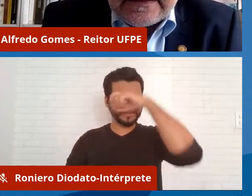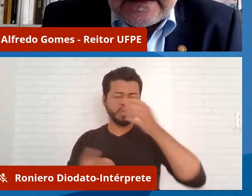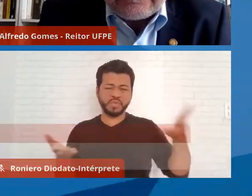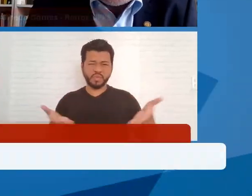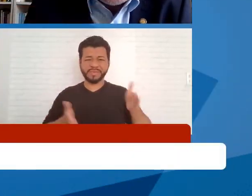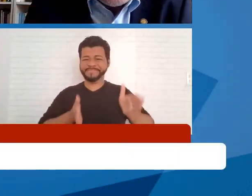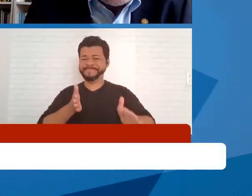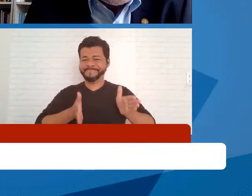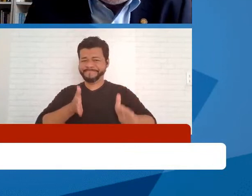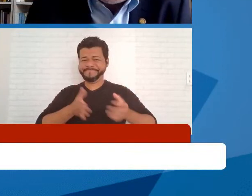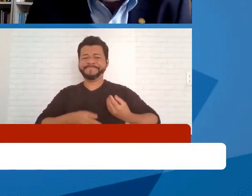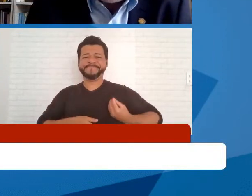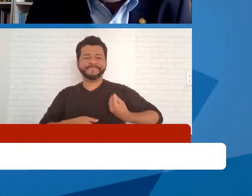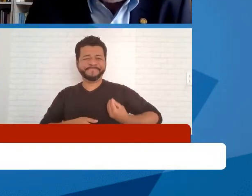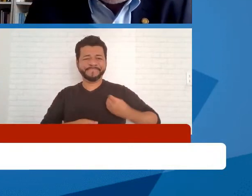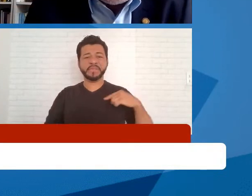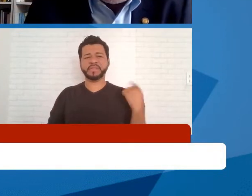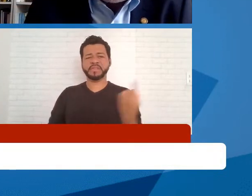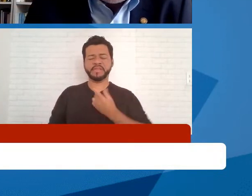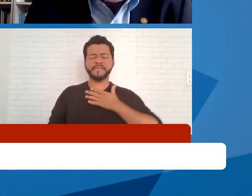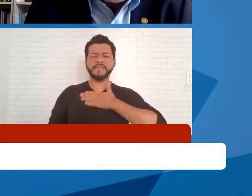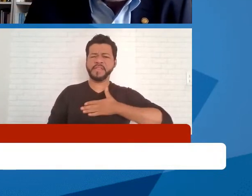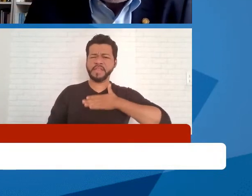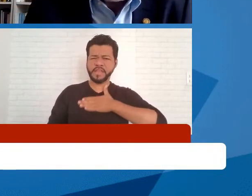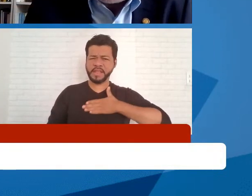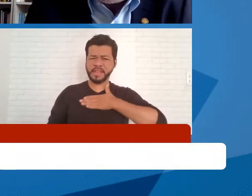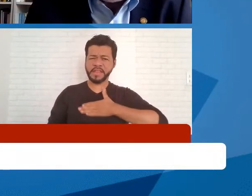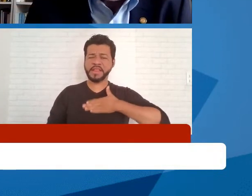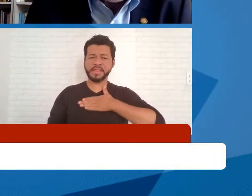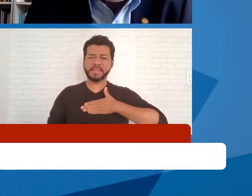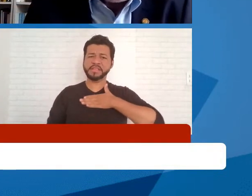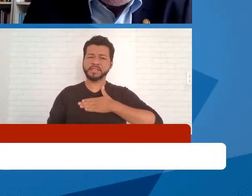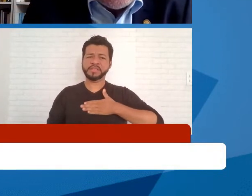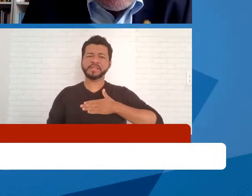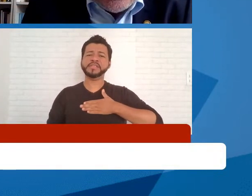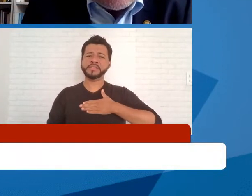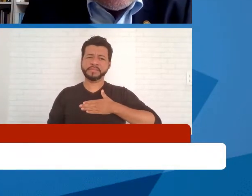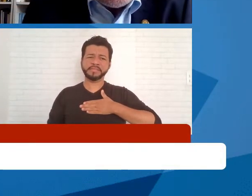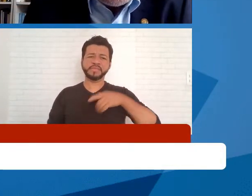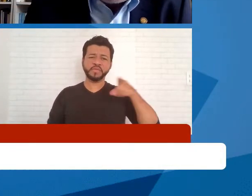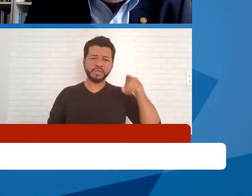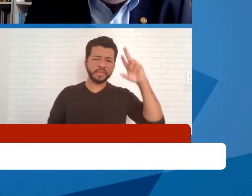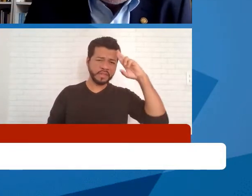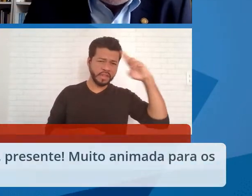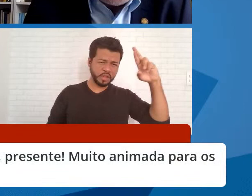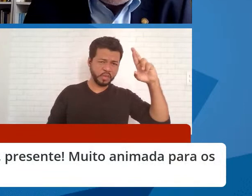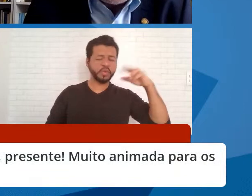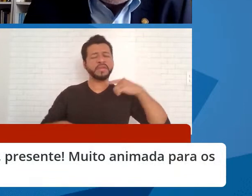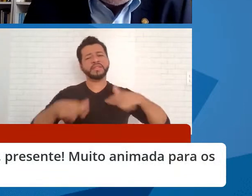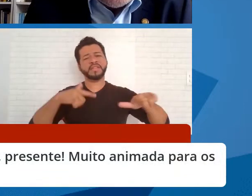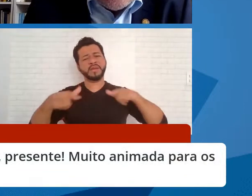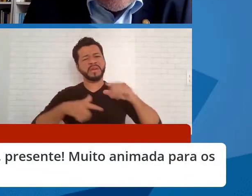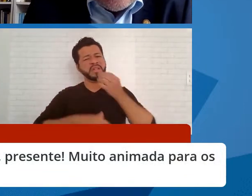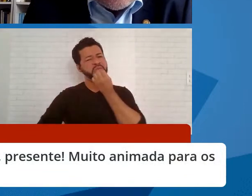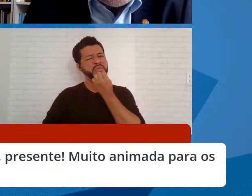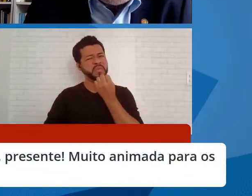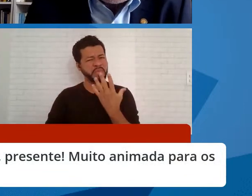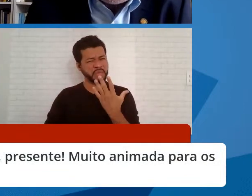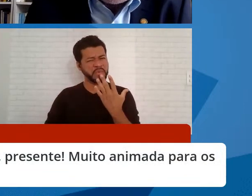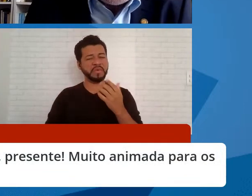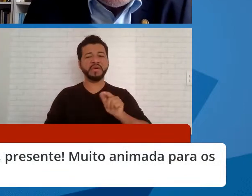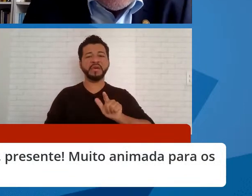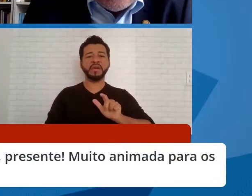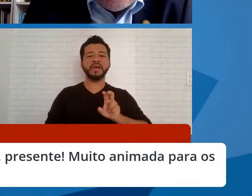estamos felizes pela atual direção e muito contentes pelo trabalho, né? Fazer a saudação aqui à Luciana,